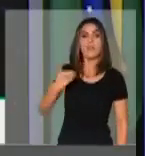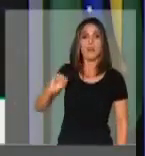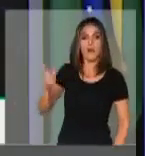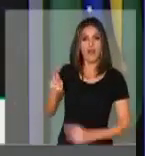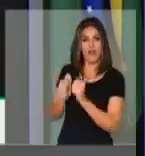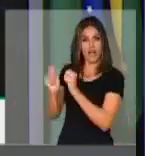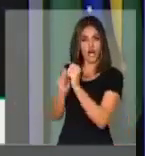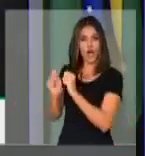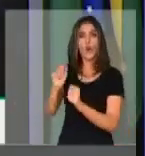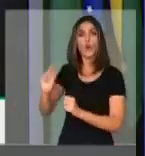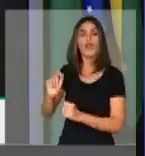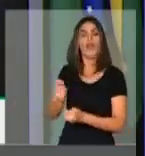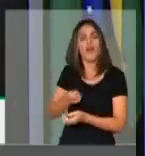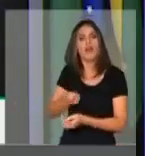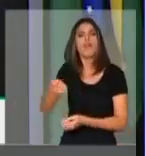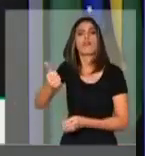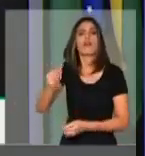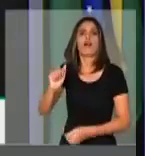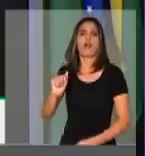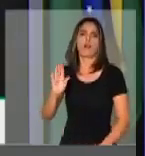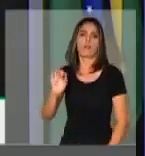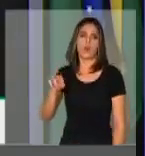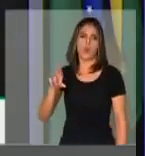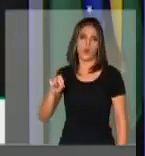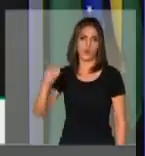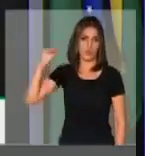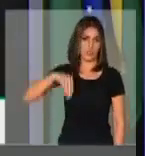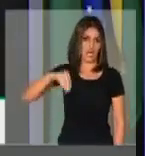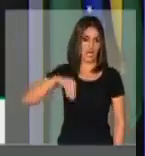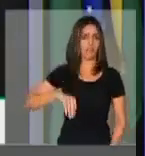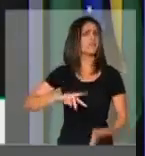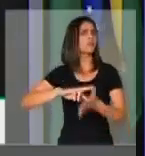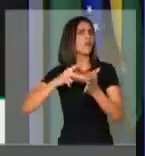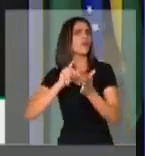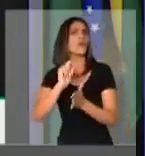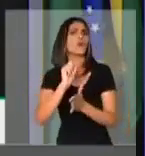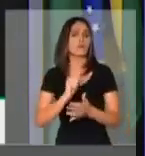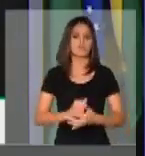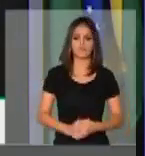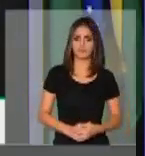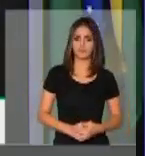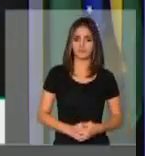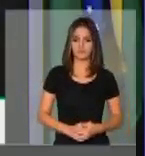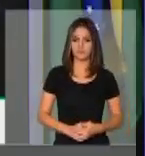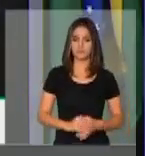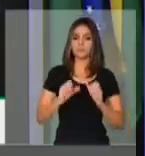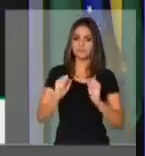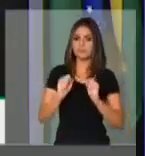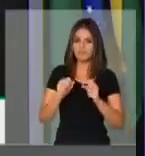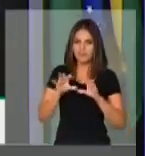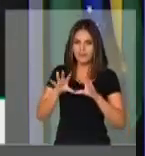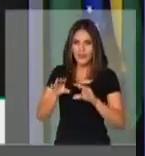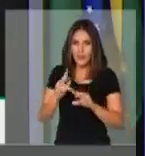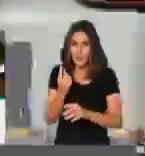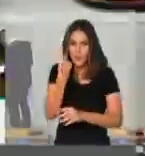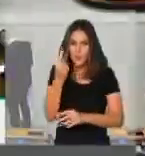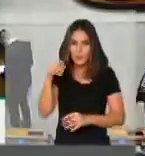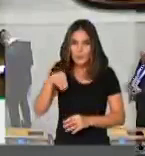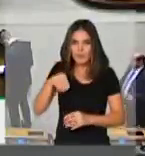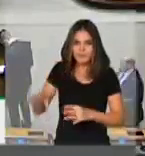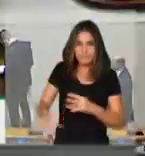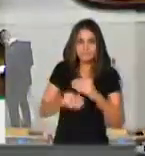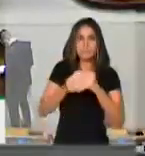bilhões com o abono salarial. E o que isso significa? Vossa Excelência me concede a parte, deputado Rubens? Pois não, deputado